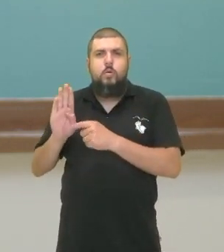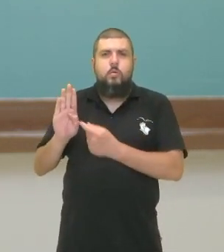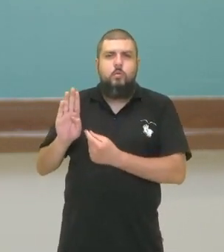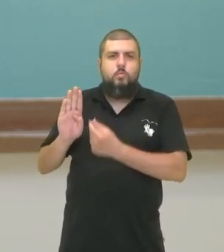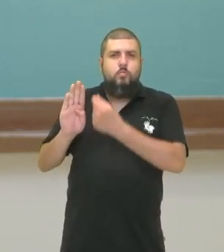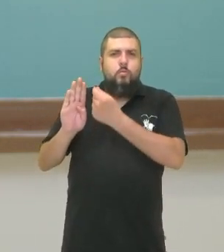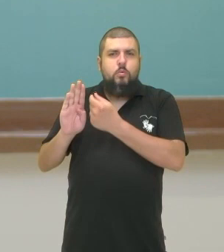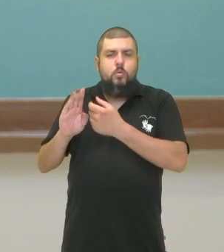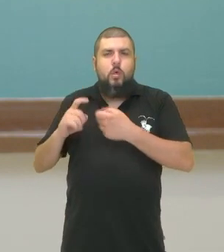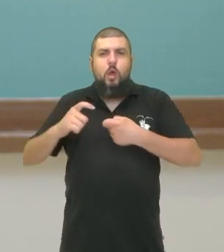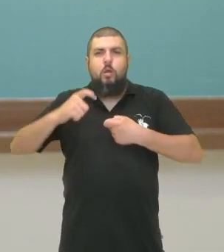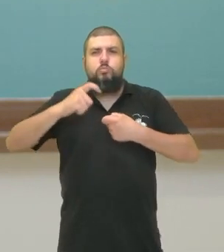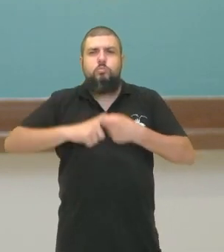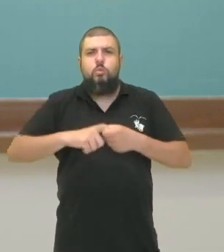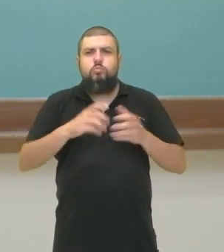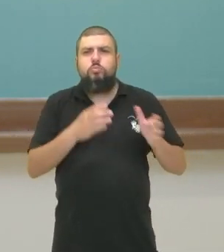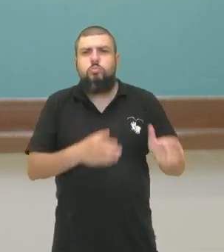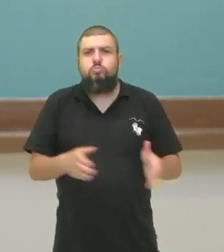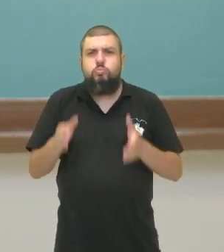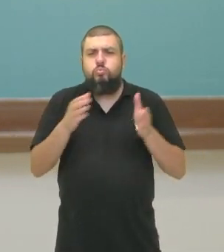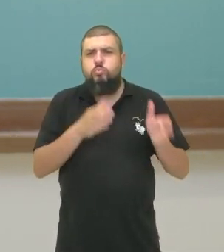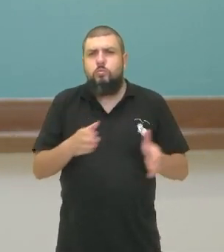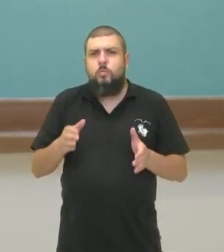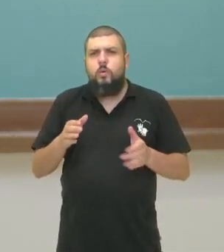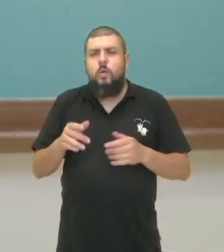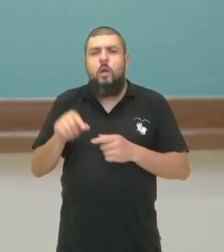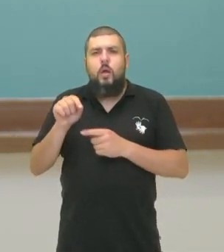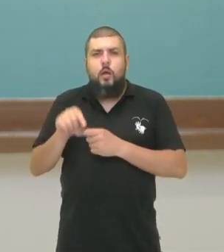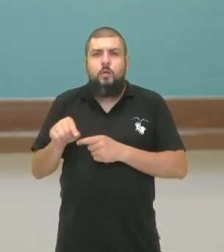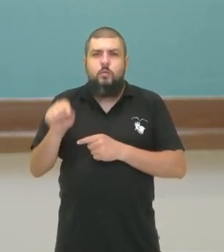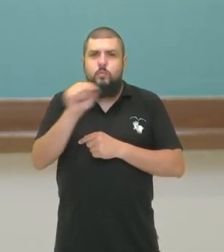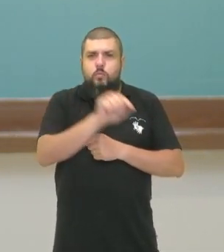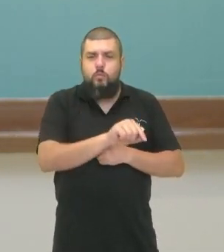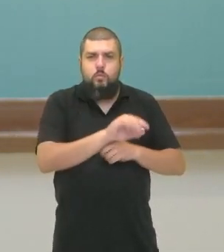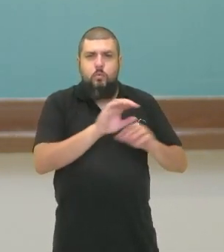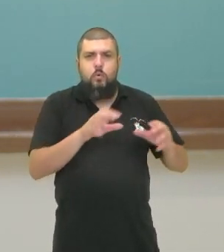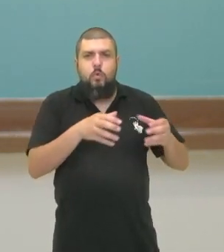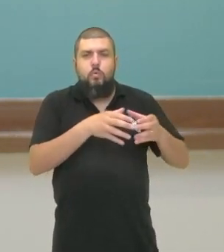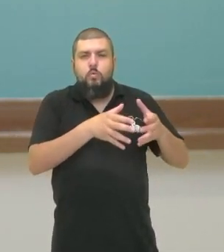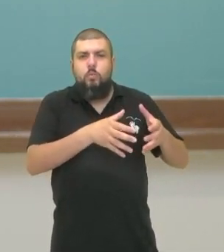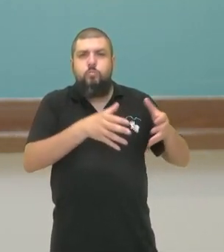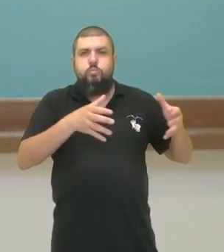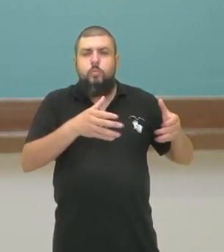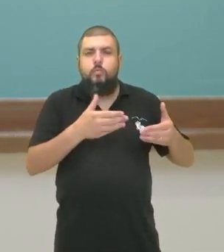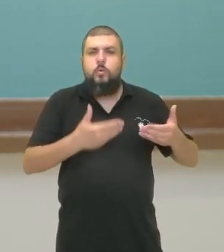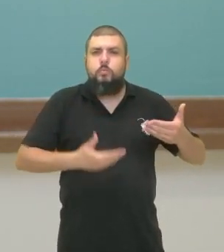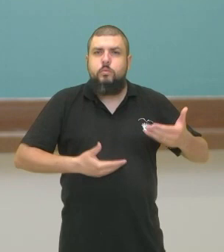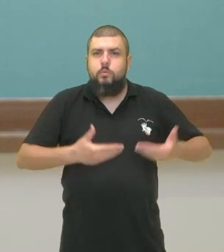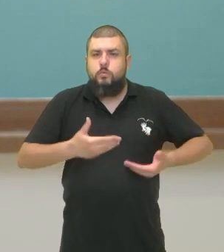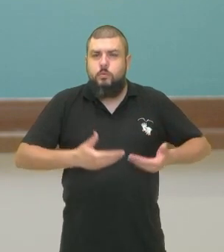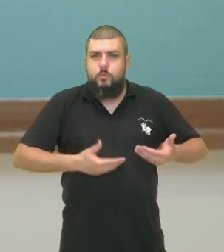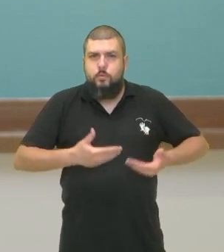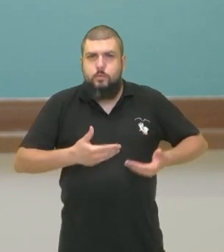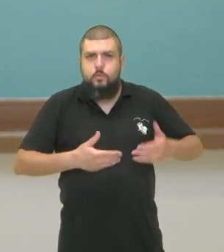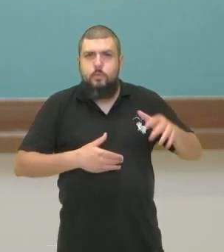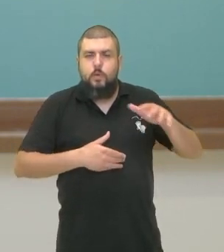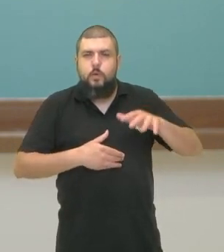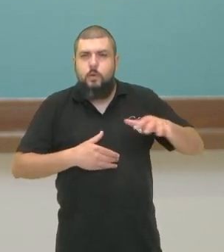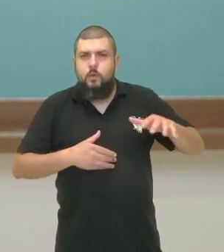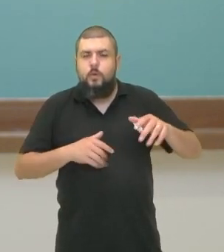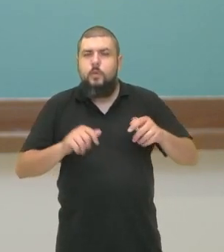meios de produção e acaba, né, fazendo com que o proletariado, os trabalhadores, sejam, né,